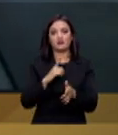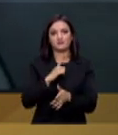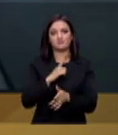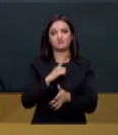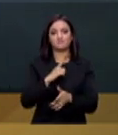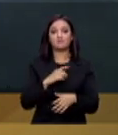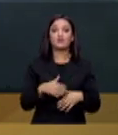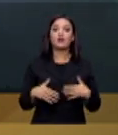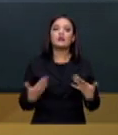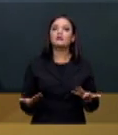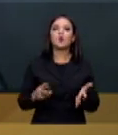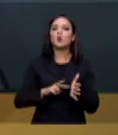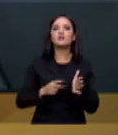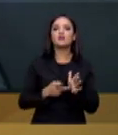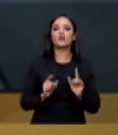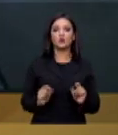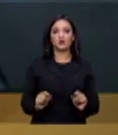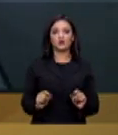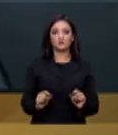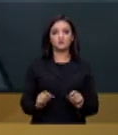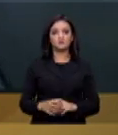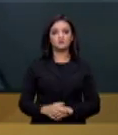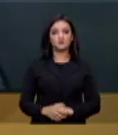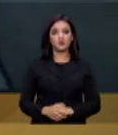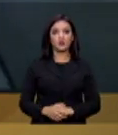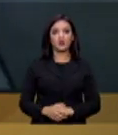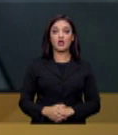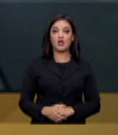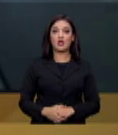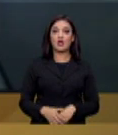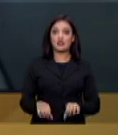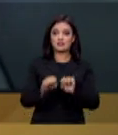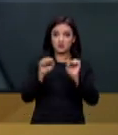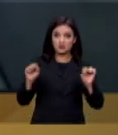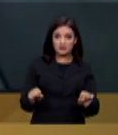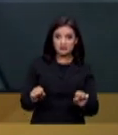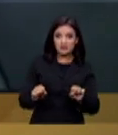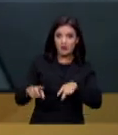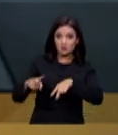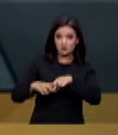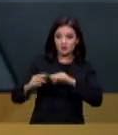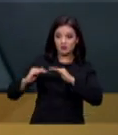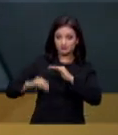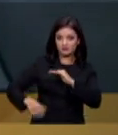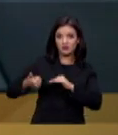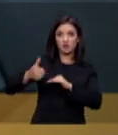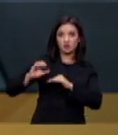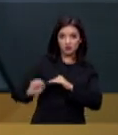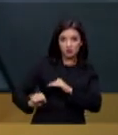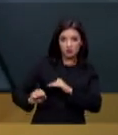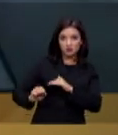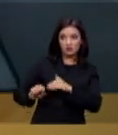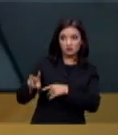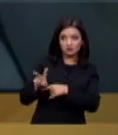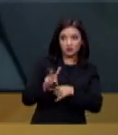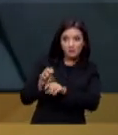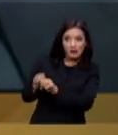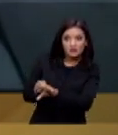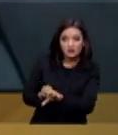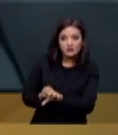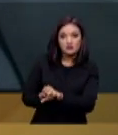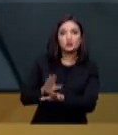leis. Significa dizer, o sistema sócio-educativo capixaba, mesmo passados 11